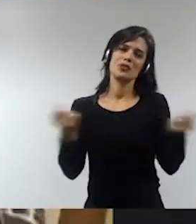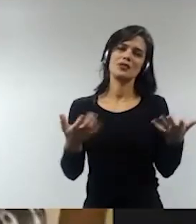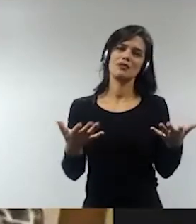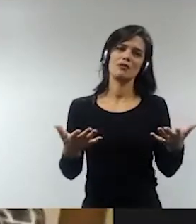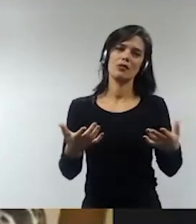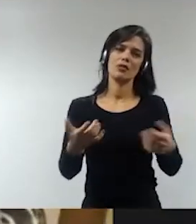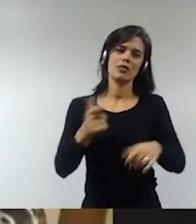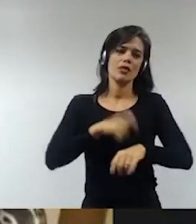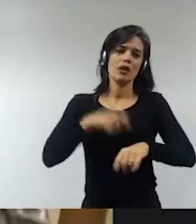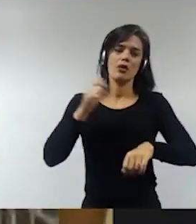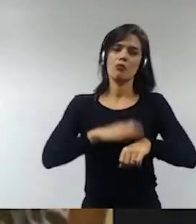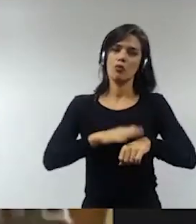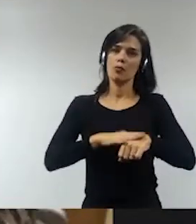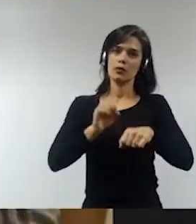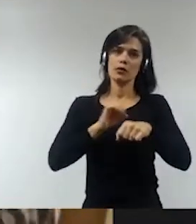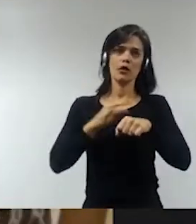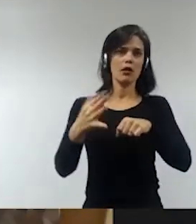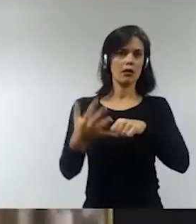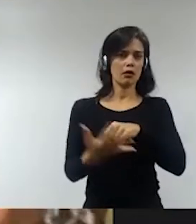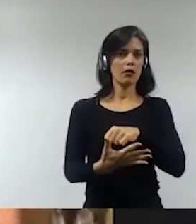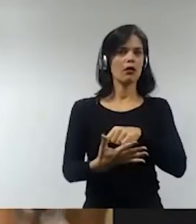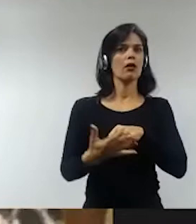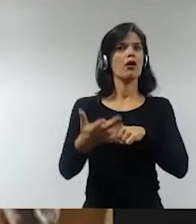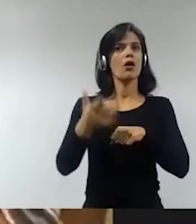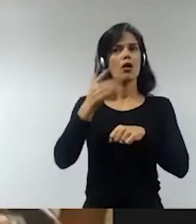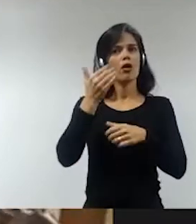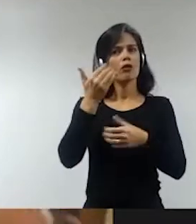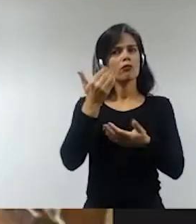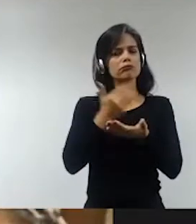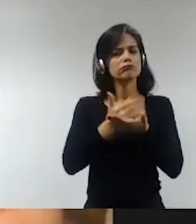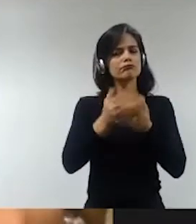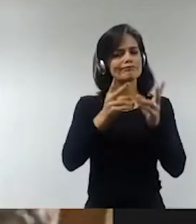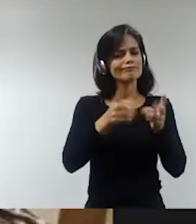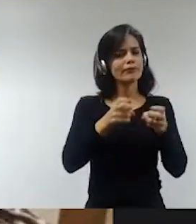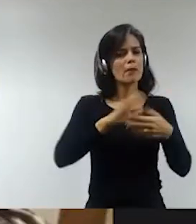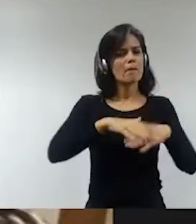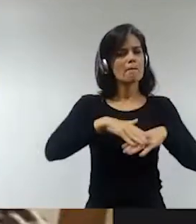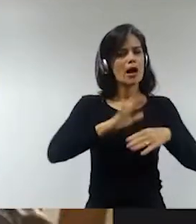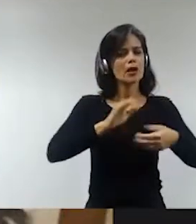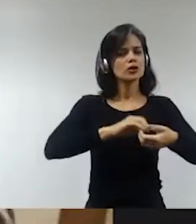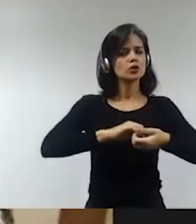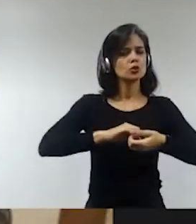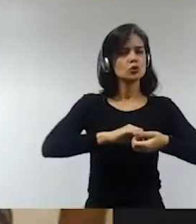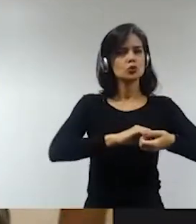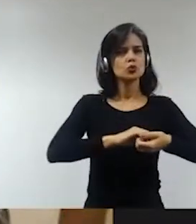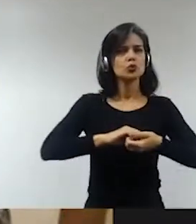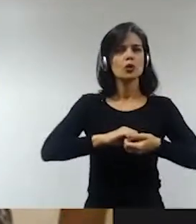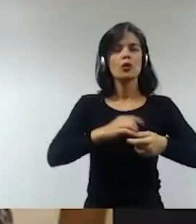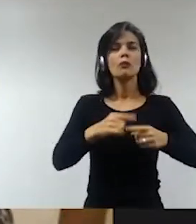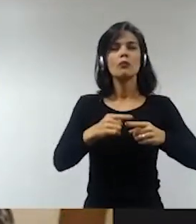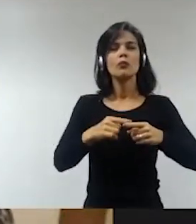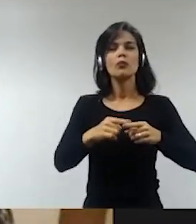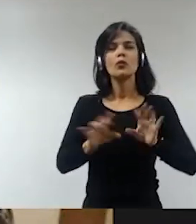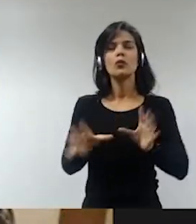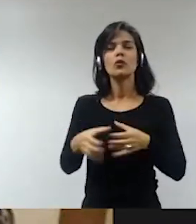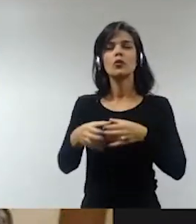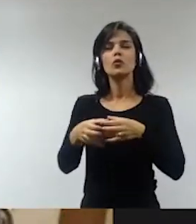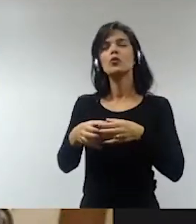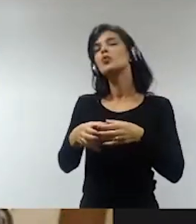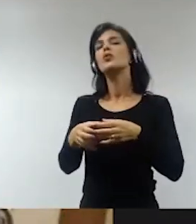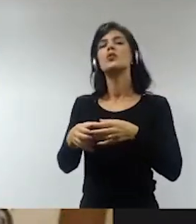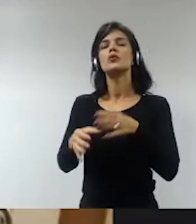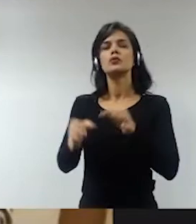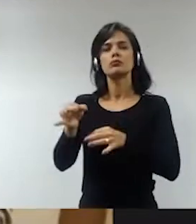outra, em razão da pandemia, passou-se a se olhar e se falar muito mais nisso, porque o próprio judiciário